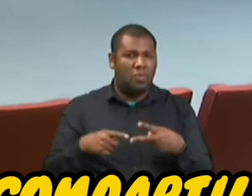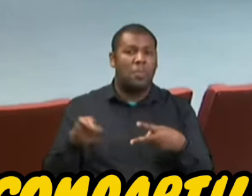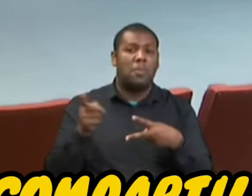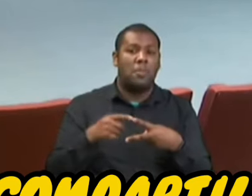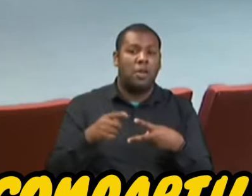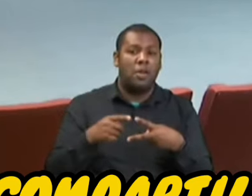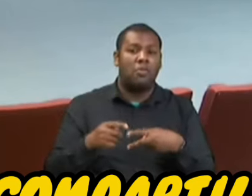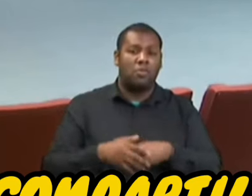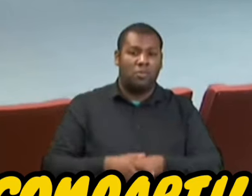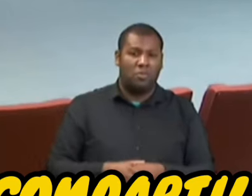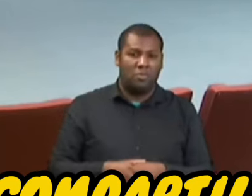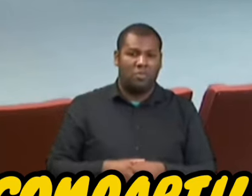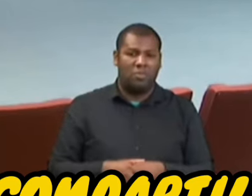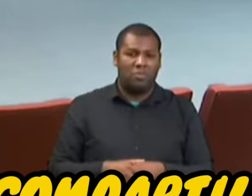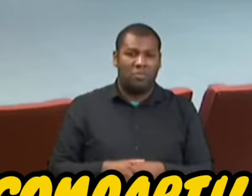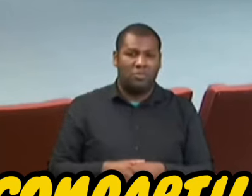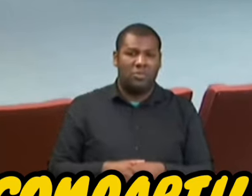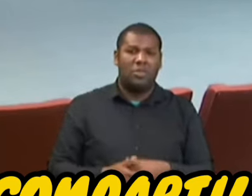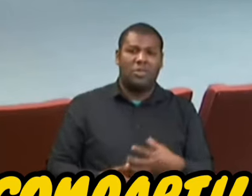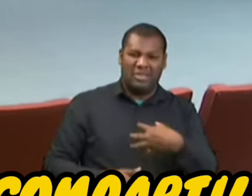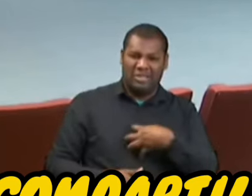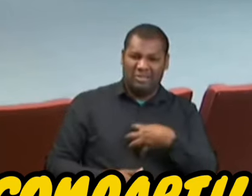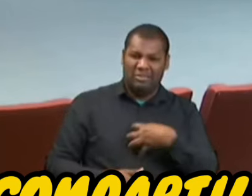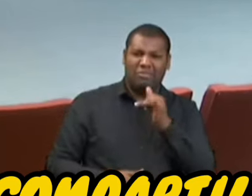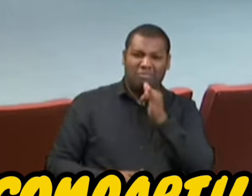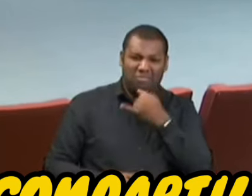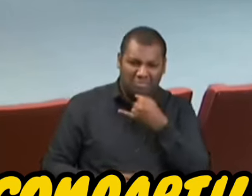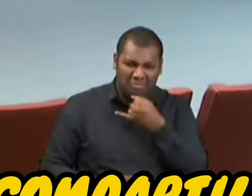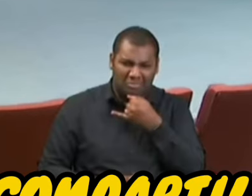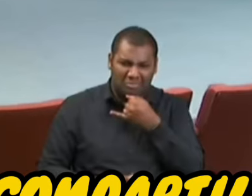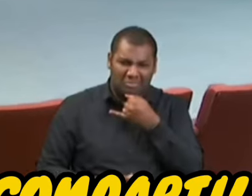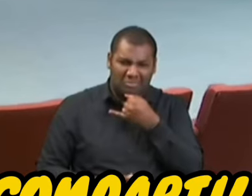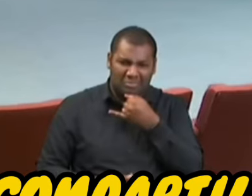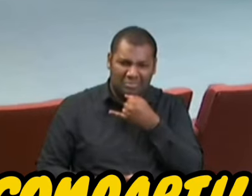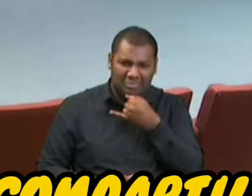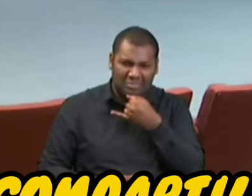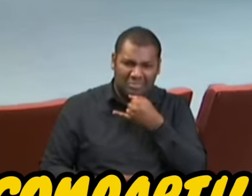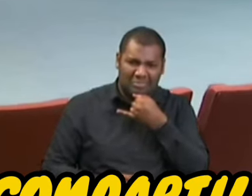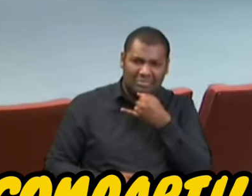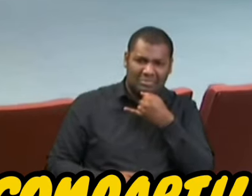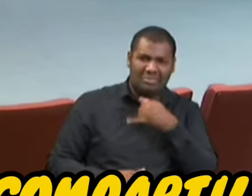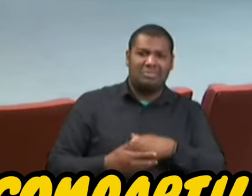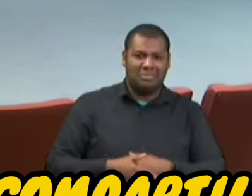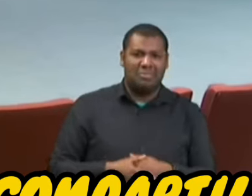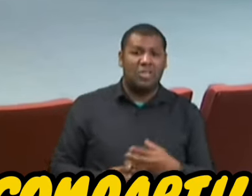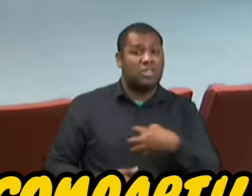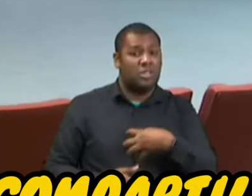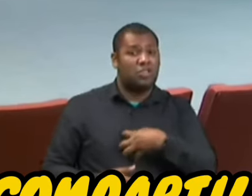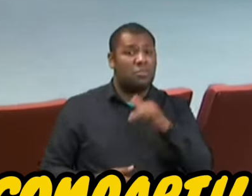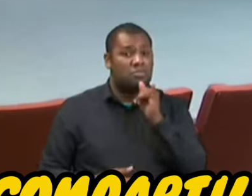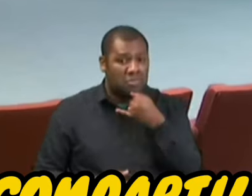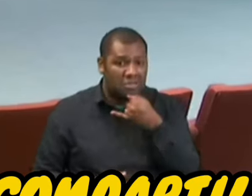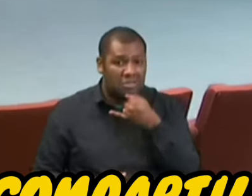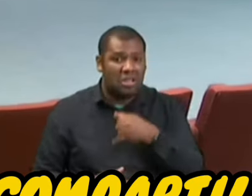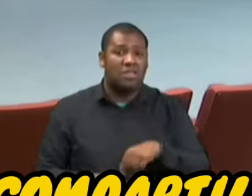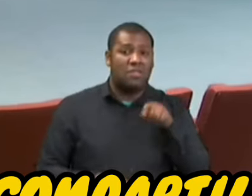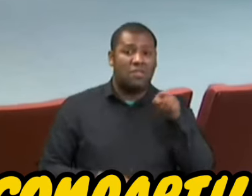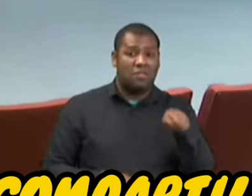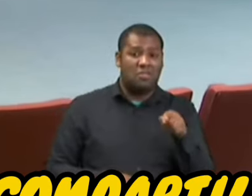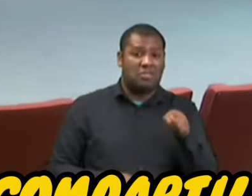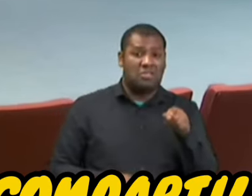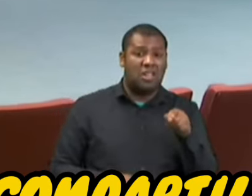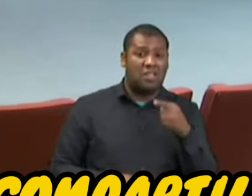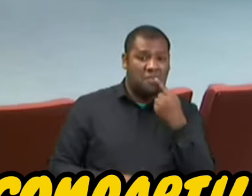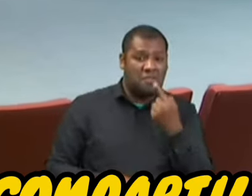primeira é que eu fiquei magoado que a senhora dizer mais ainda do ministro Alexandre. Não. Eu registrei A verdade é dura, senhor.